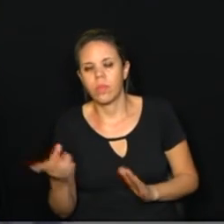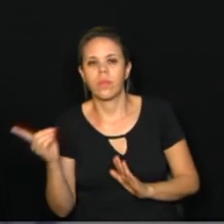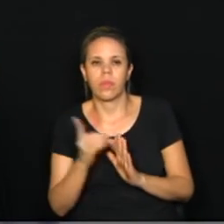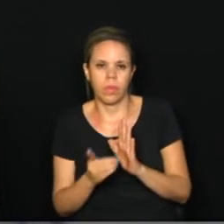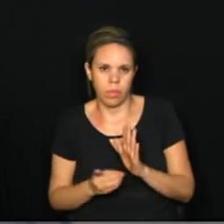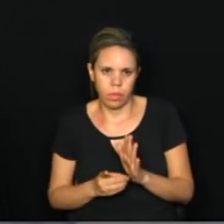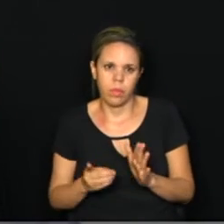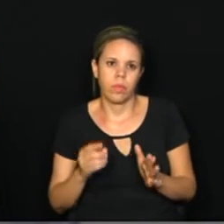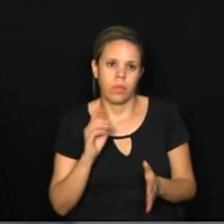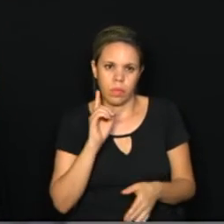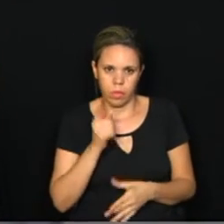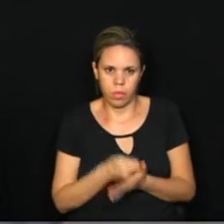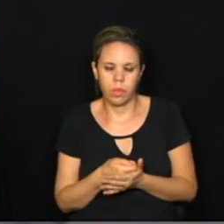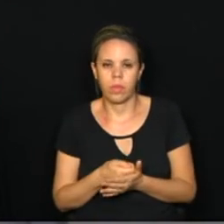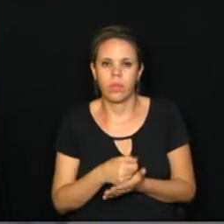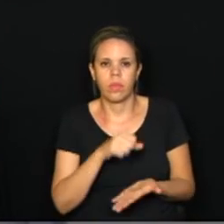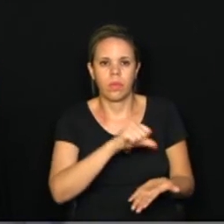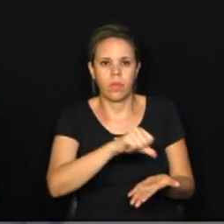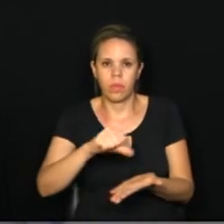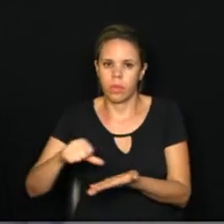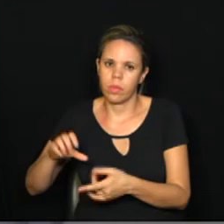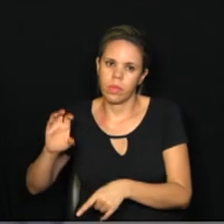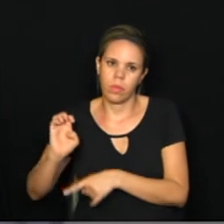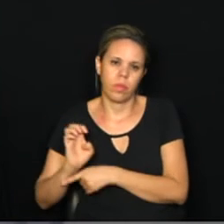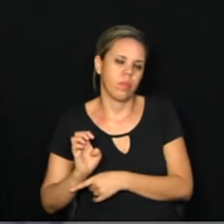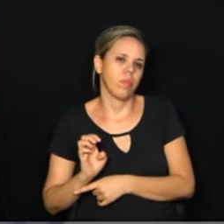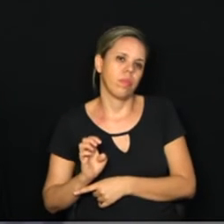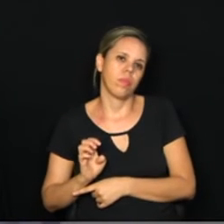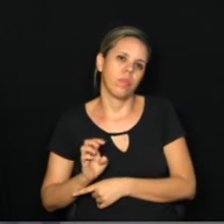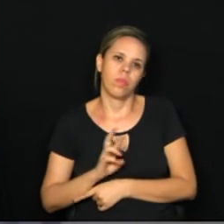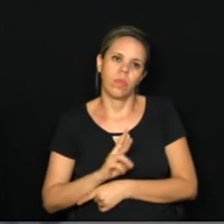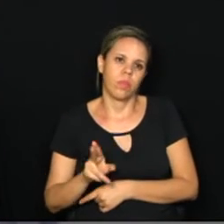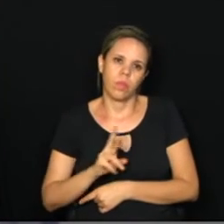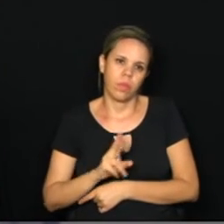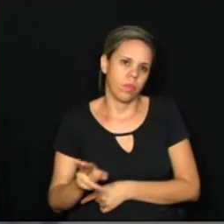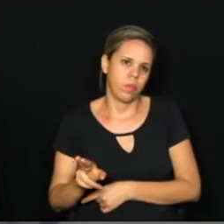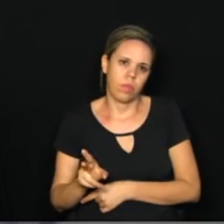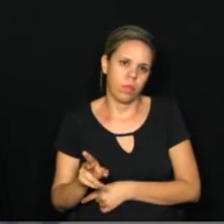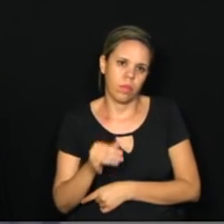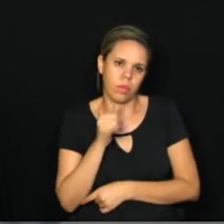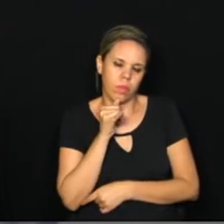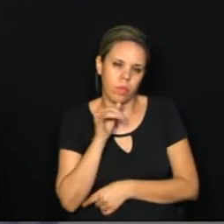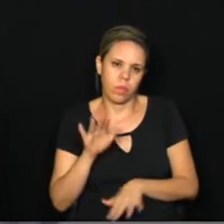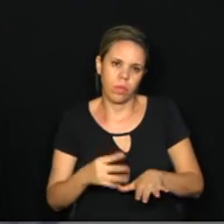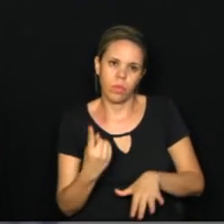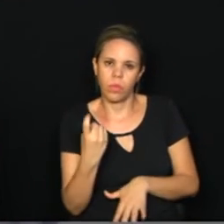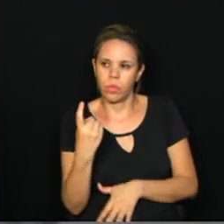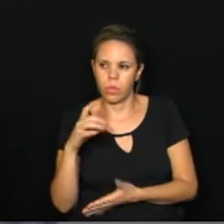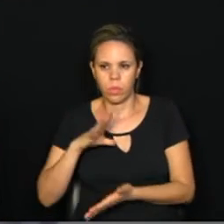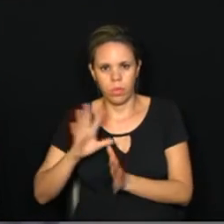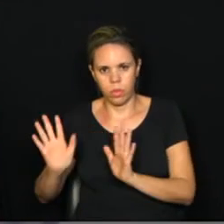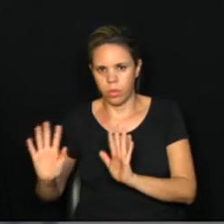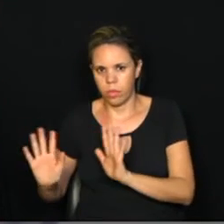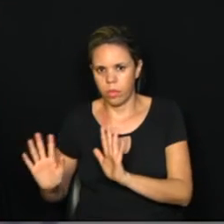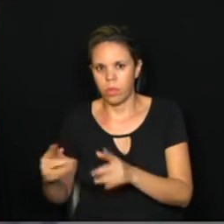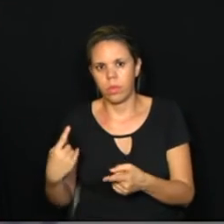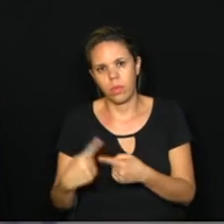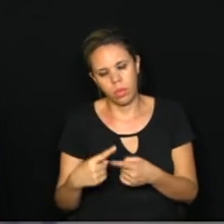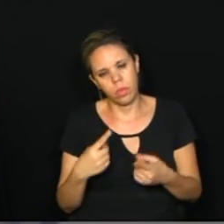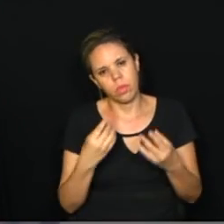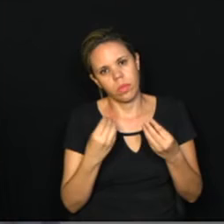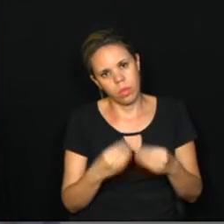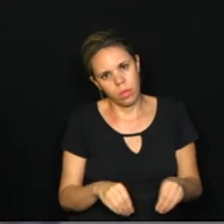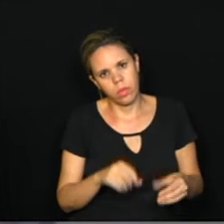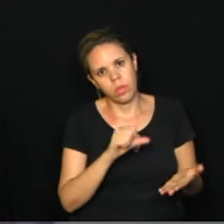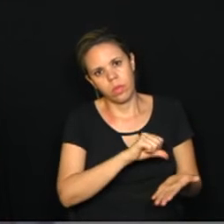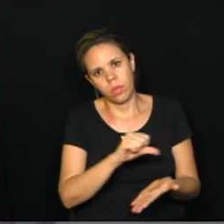do ponto de vista regional, estadual. Ele não será muito específico, às vezes, de um município, porque ele vai afetar uma